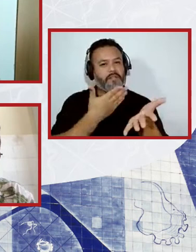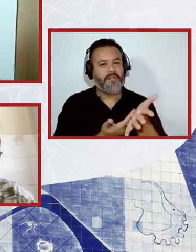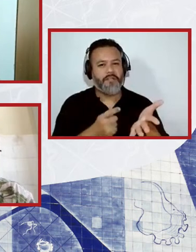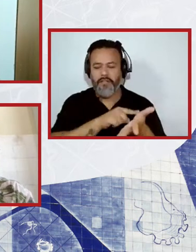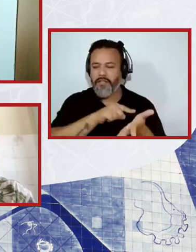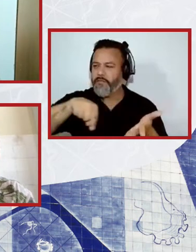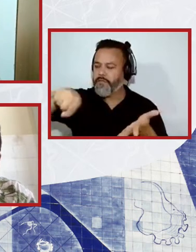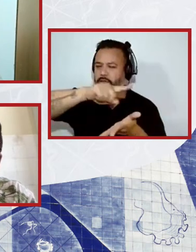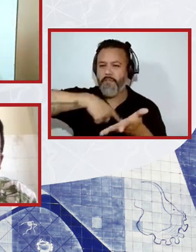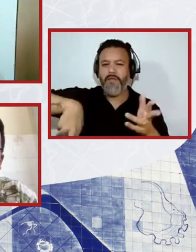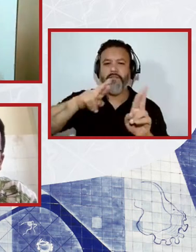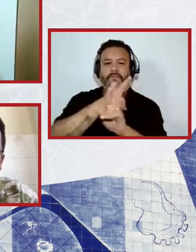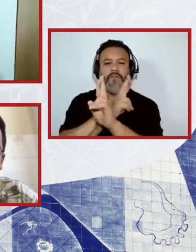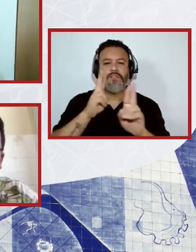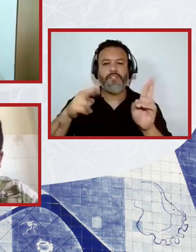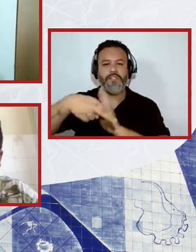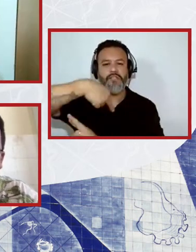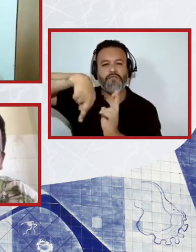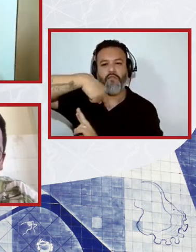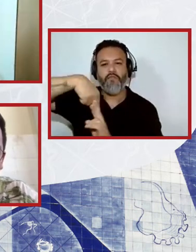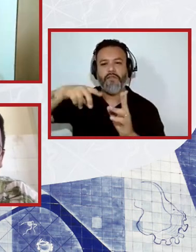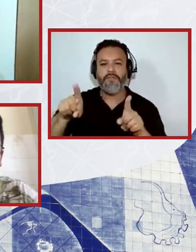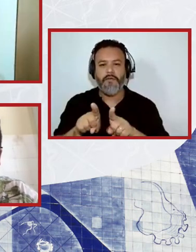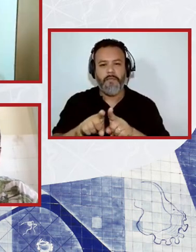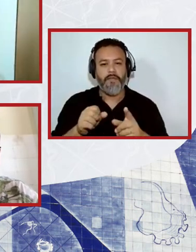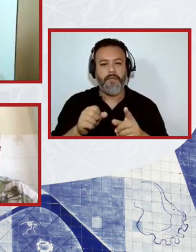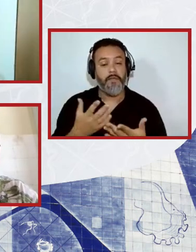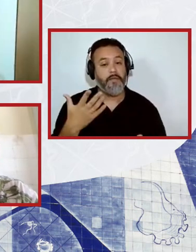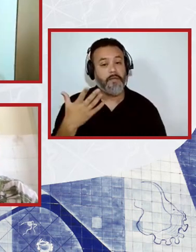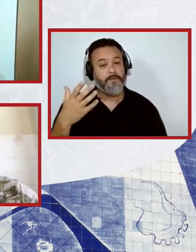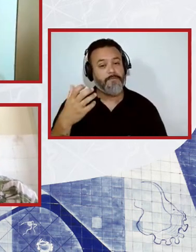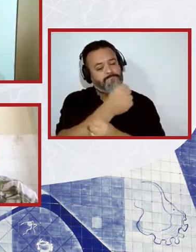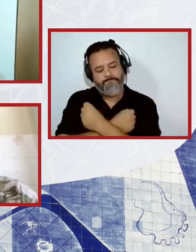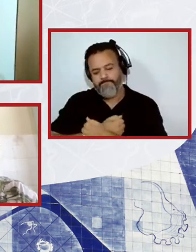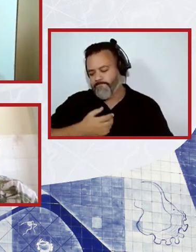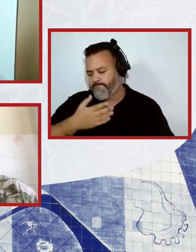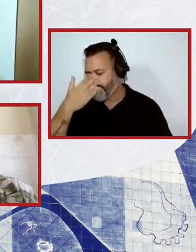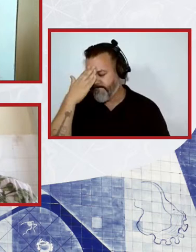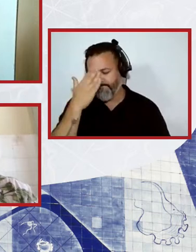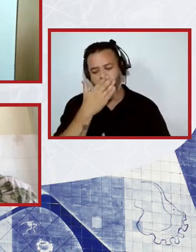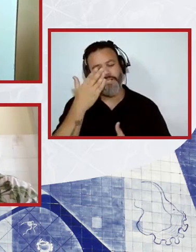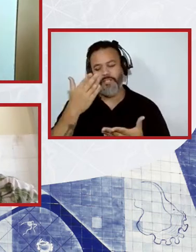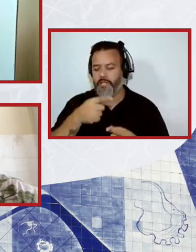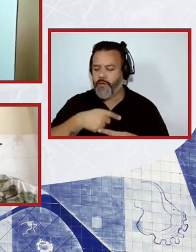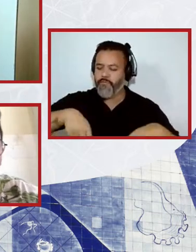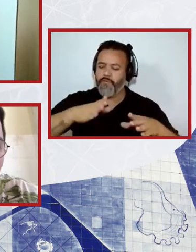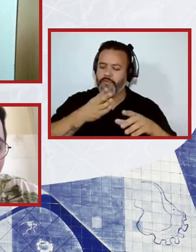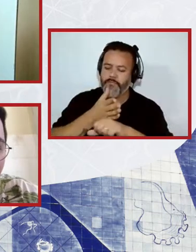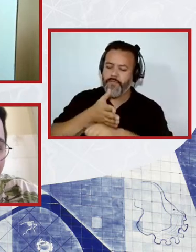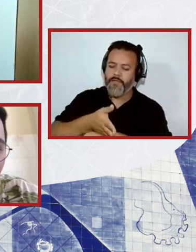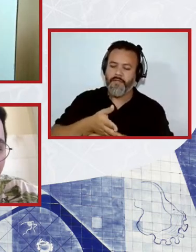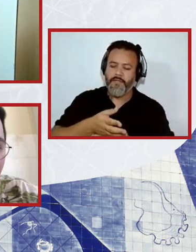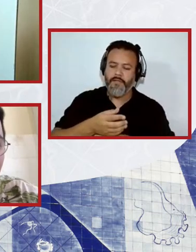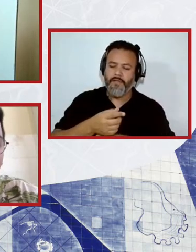pessoal envolvido. Mas um abraço e gratidão por vocês estarem aqui. Mas, na verdade,